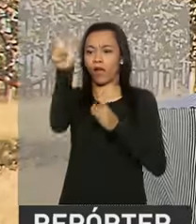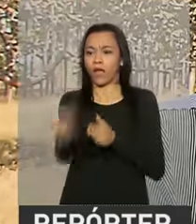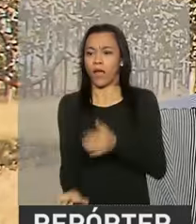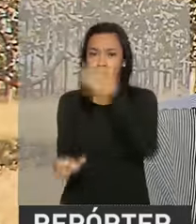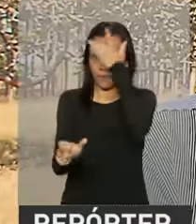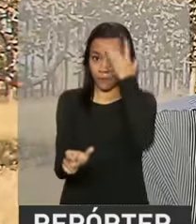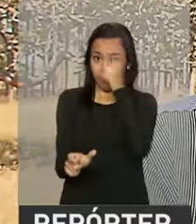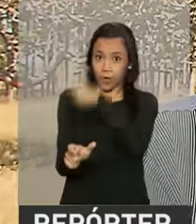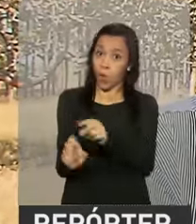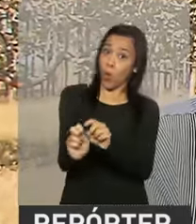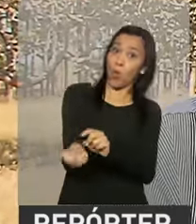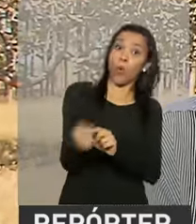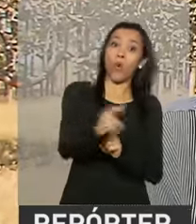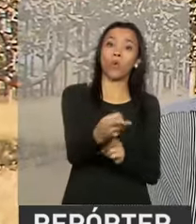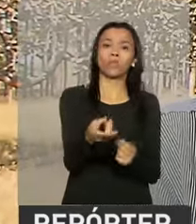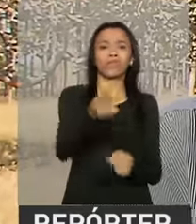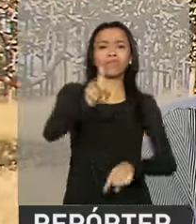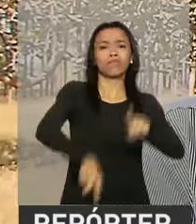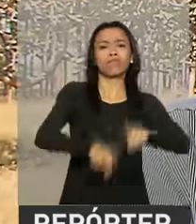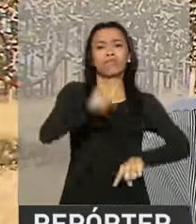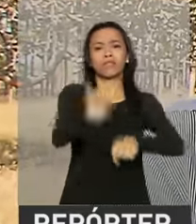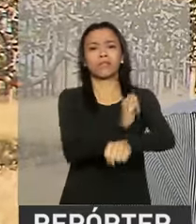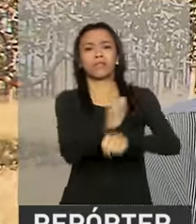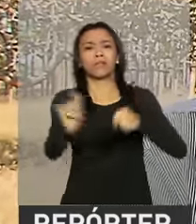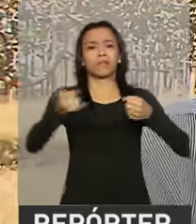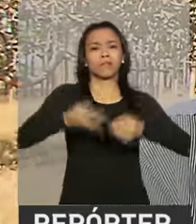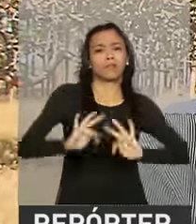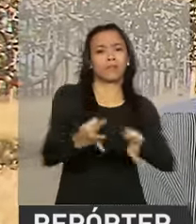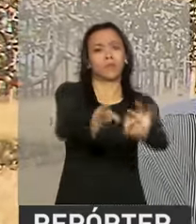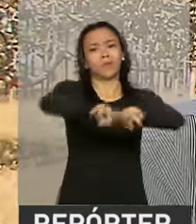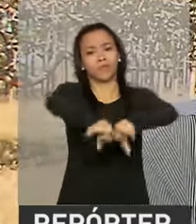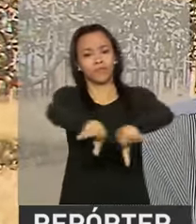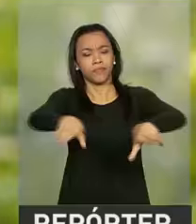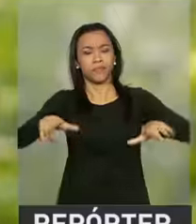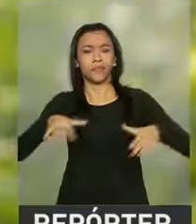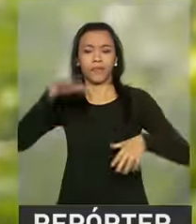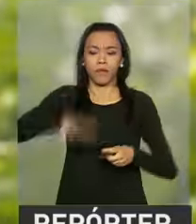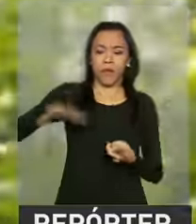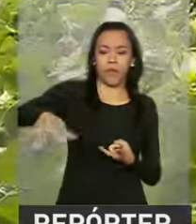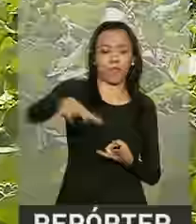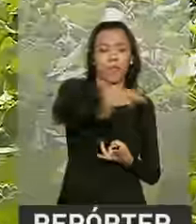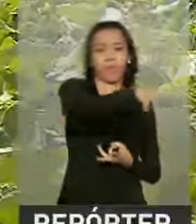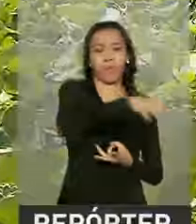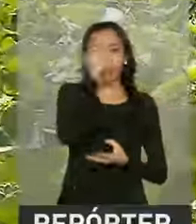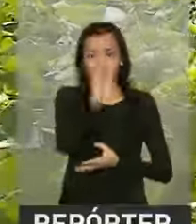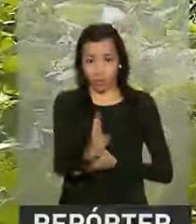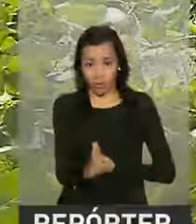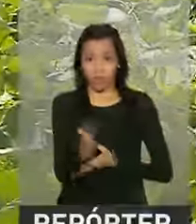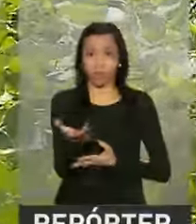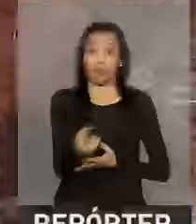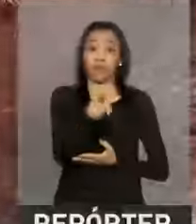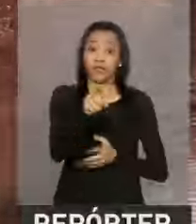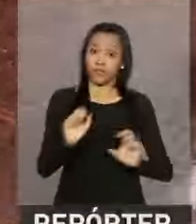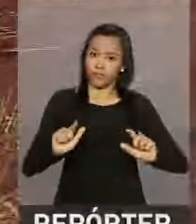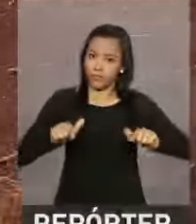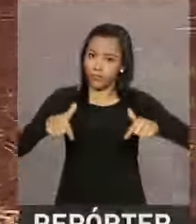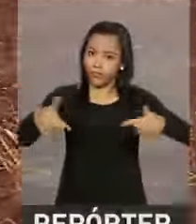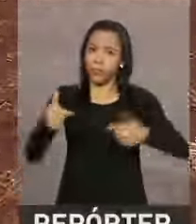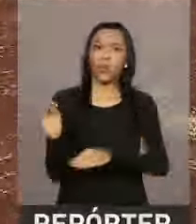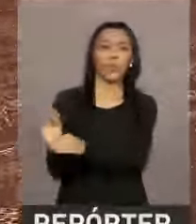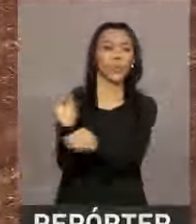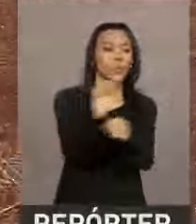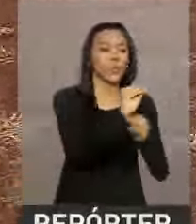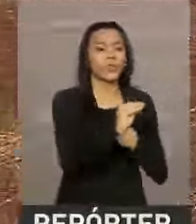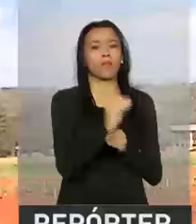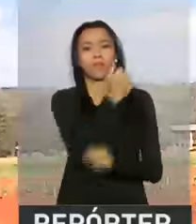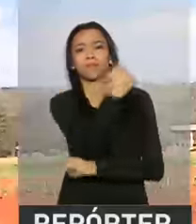ou nos sistemas de produção nos diferentes biomas brasileiros. Produzir com sustentabilidade é uma prioridade